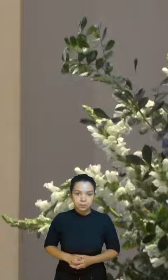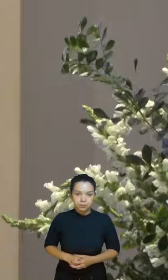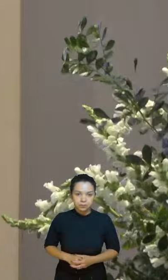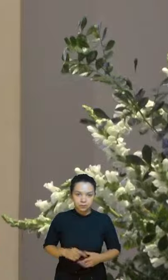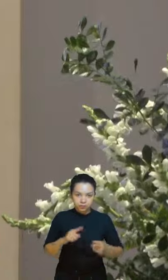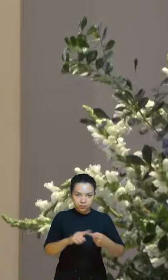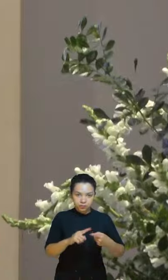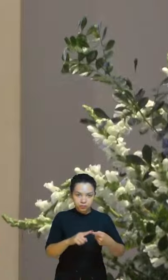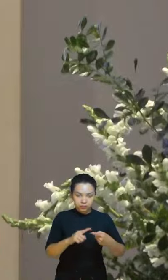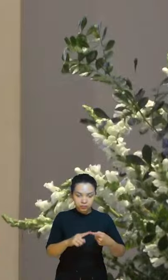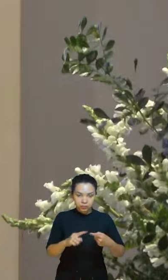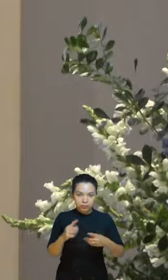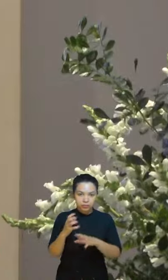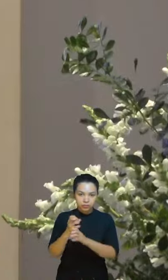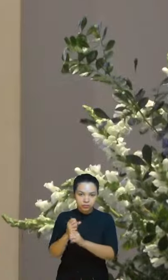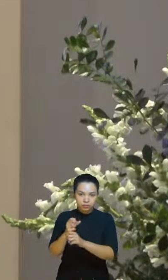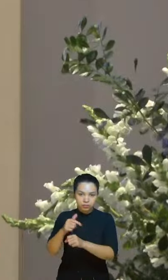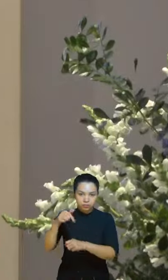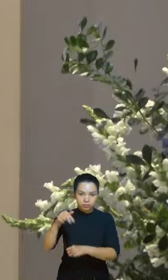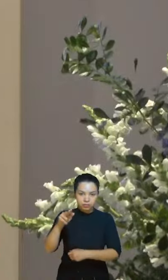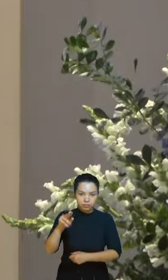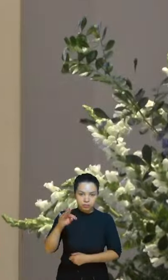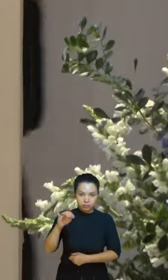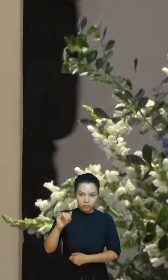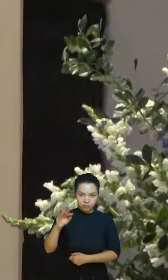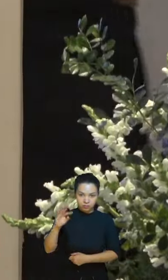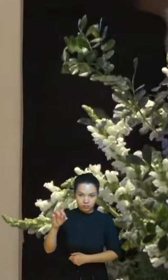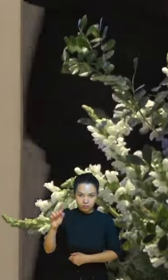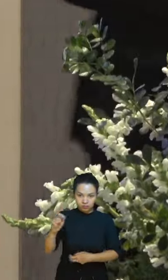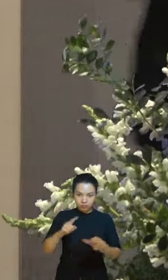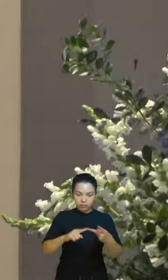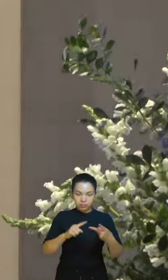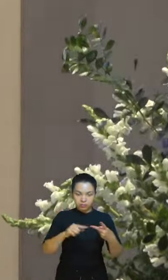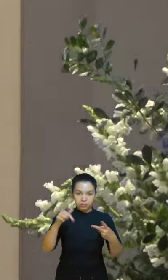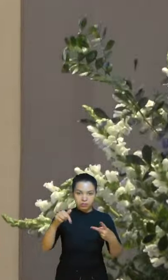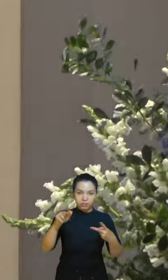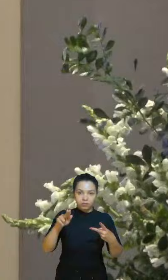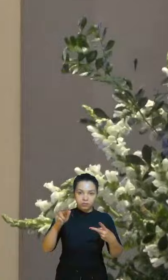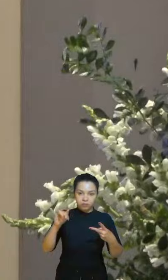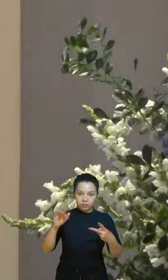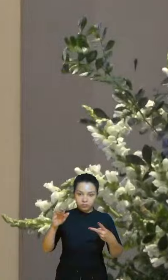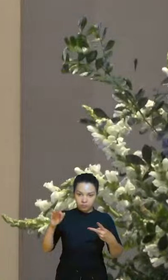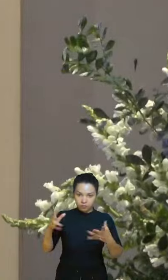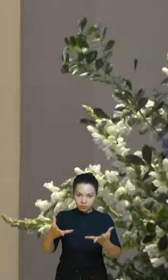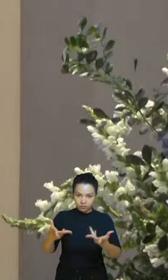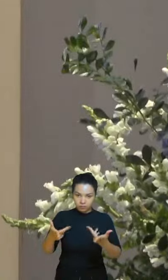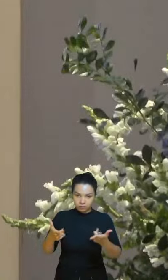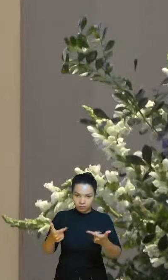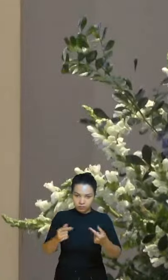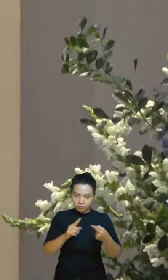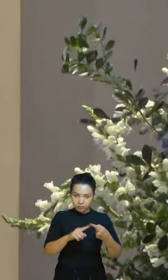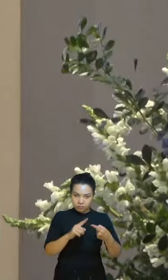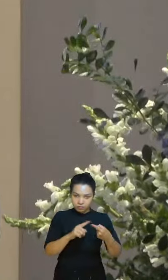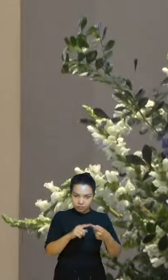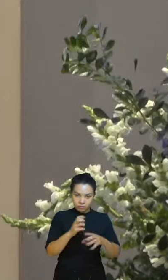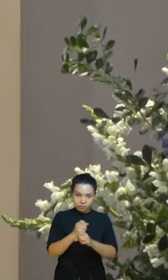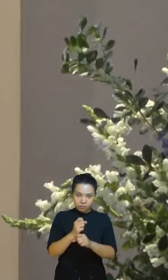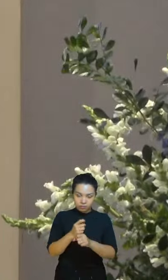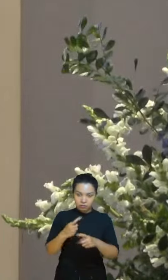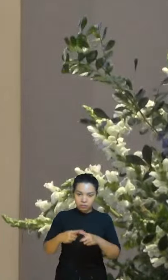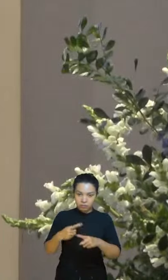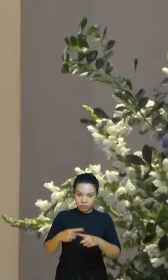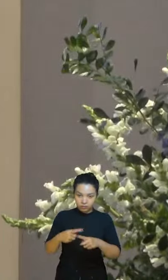quantitativa e de natureza qualitativa de natureza quantitativa em razão da judicialização